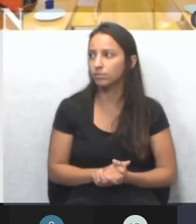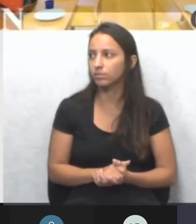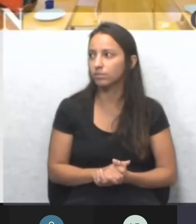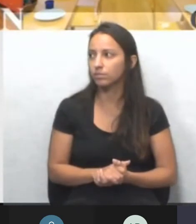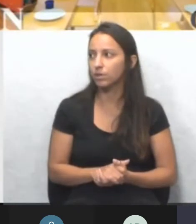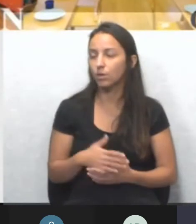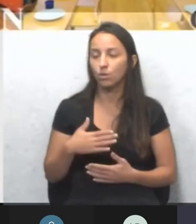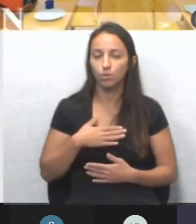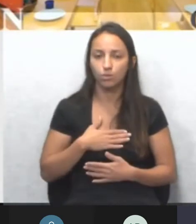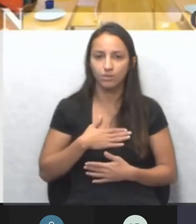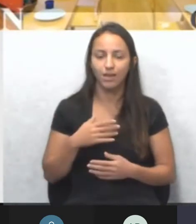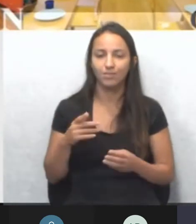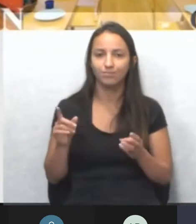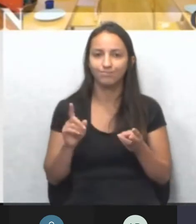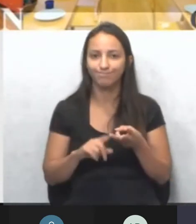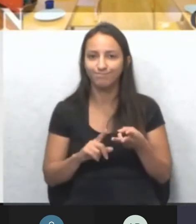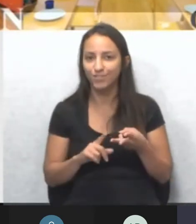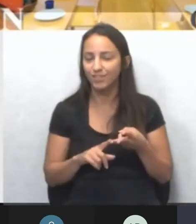gostaram muito deste aqui.